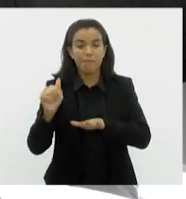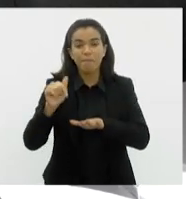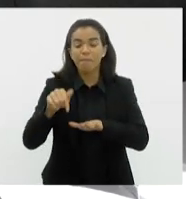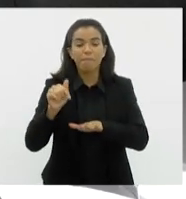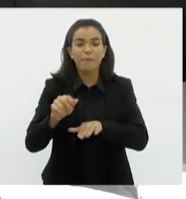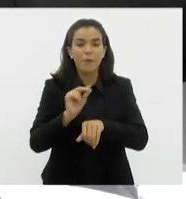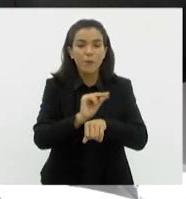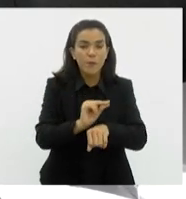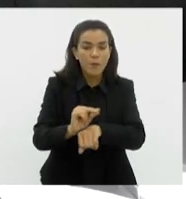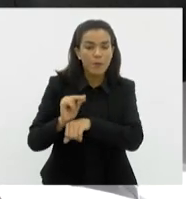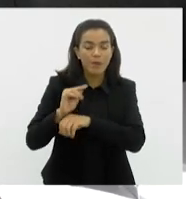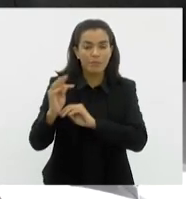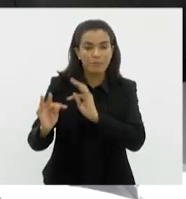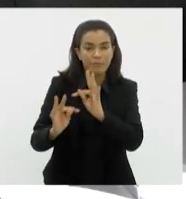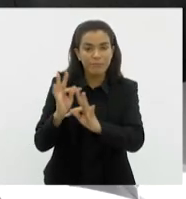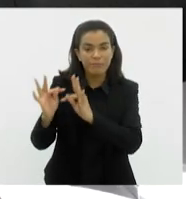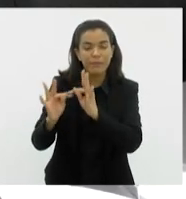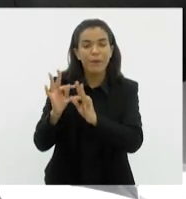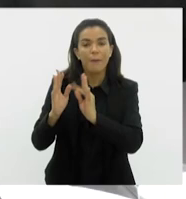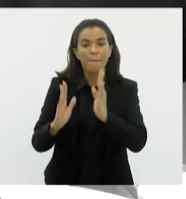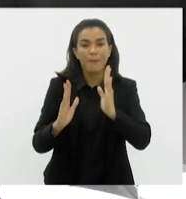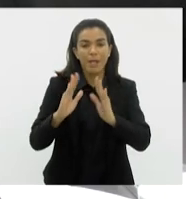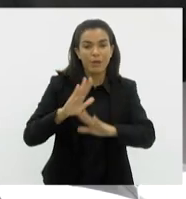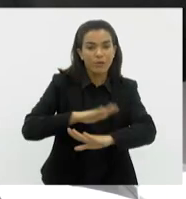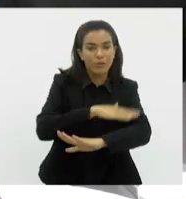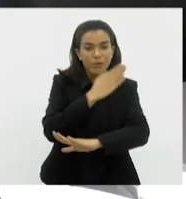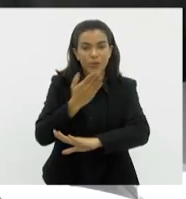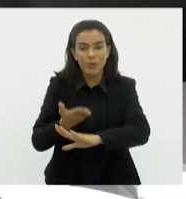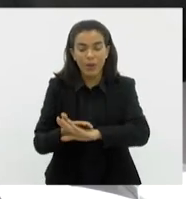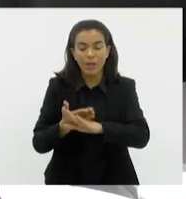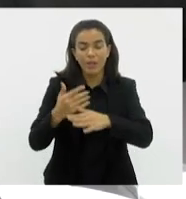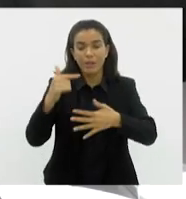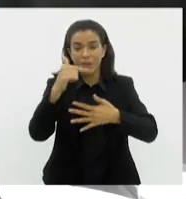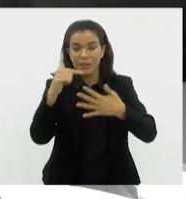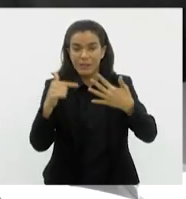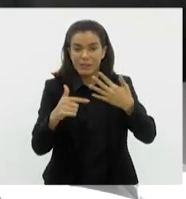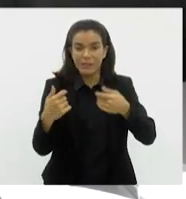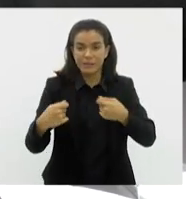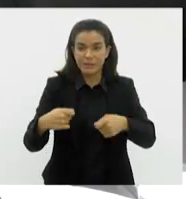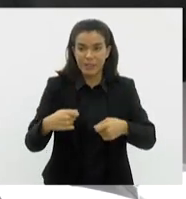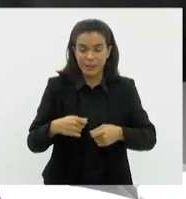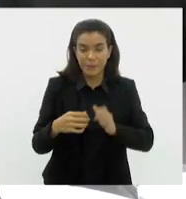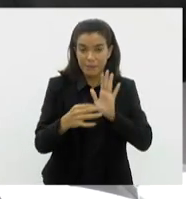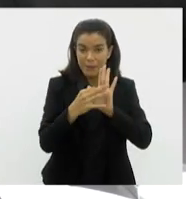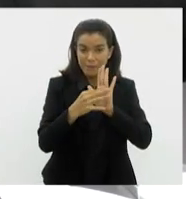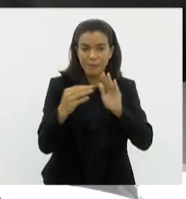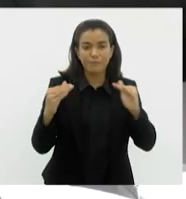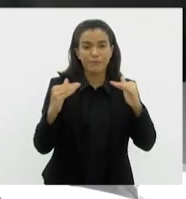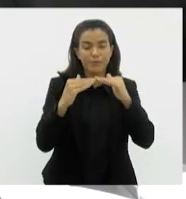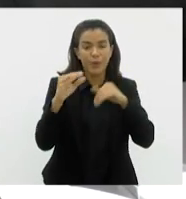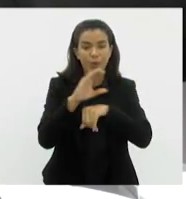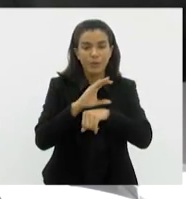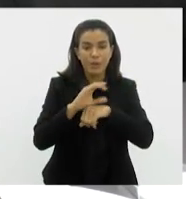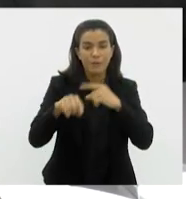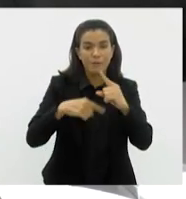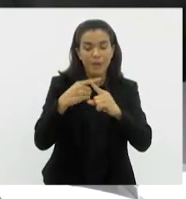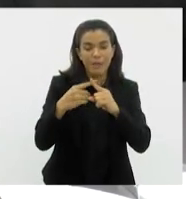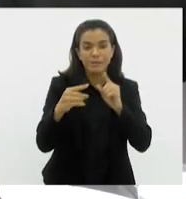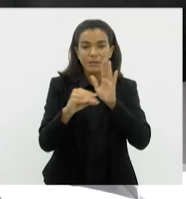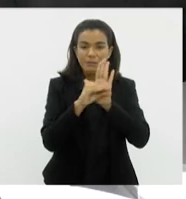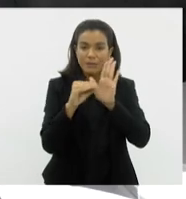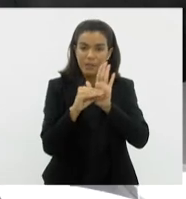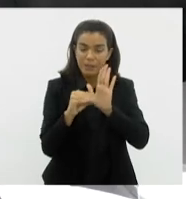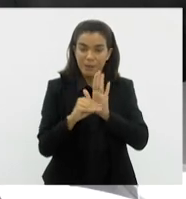o cuidado e do tratamento tenha sido em período integral e dá outras providências. Parecer é pela constitucionalidade com emendas, concluindo